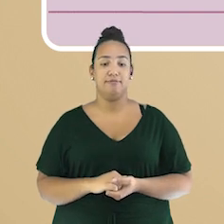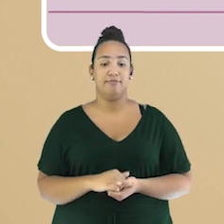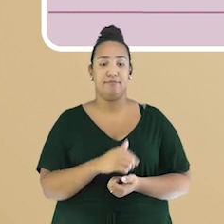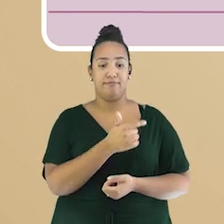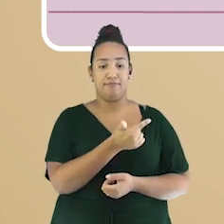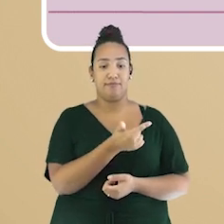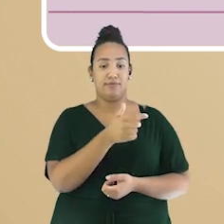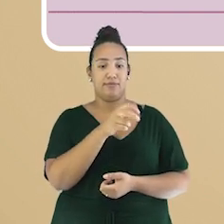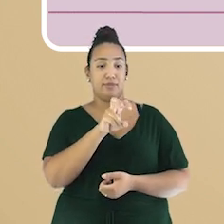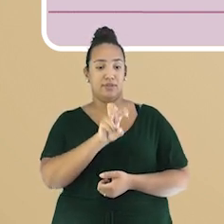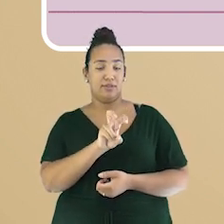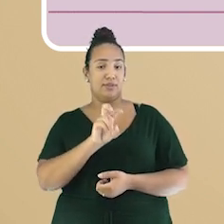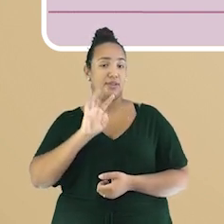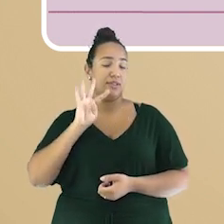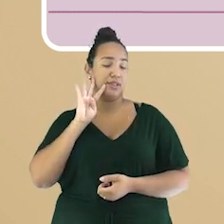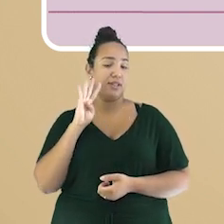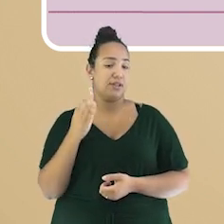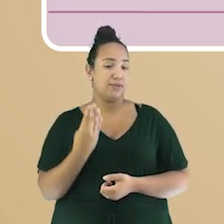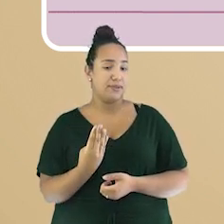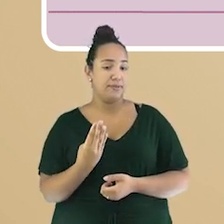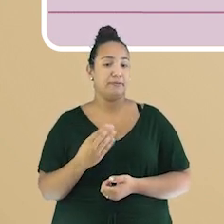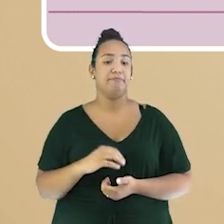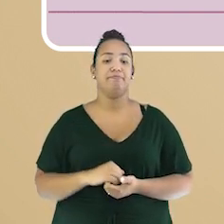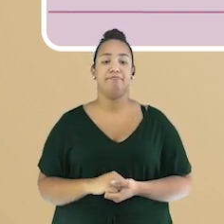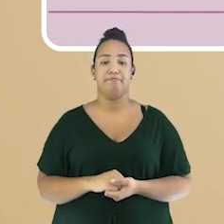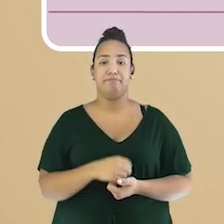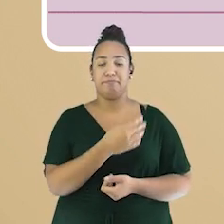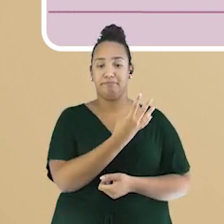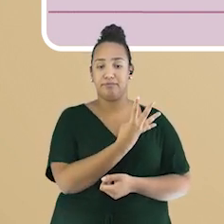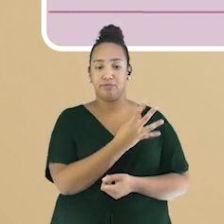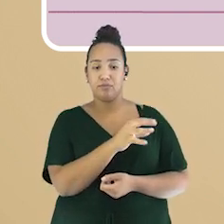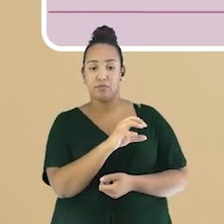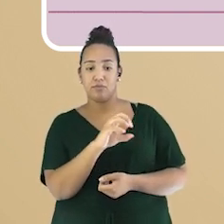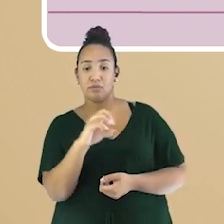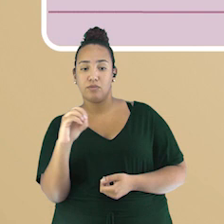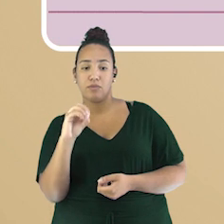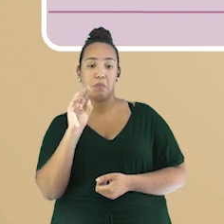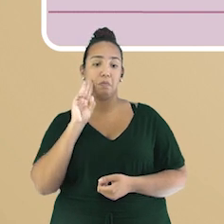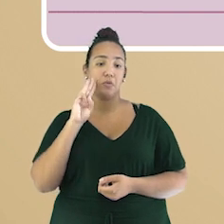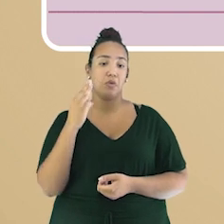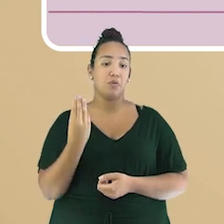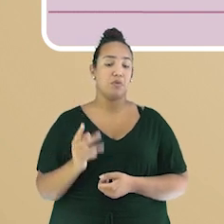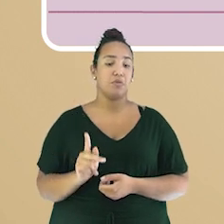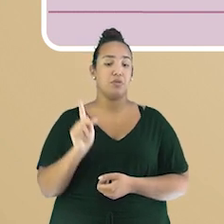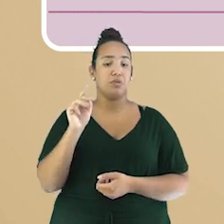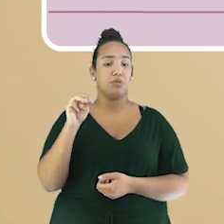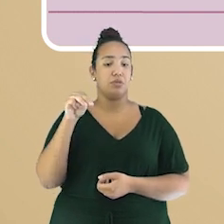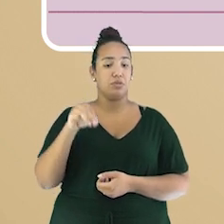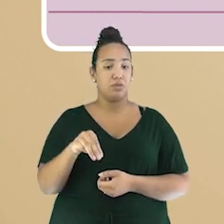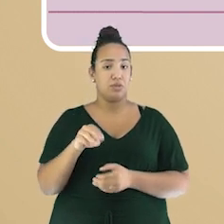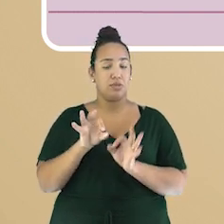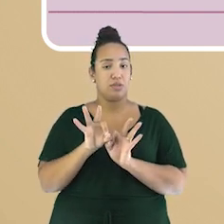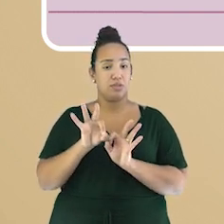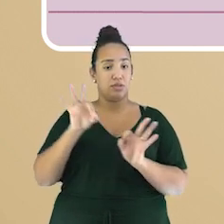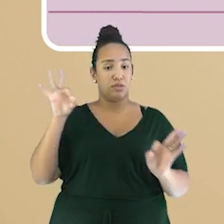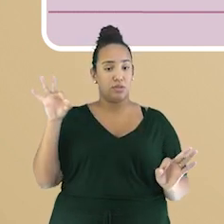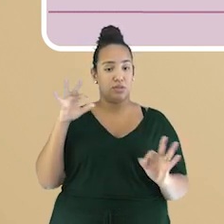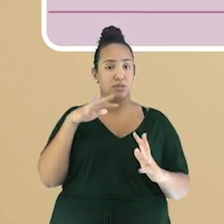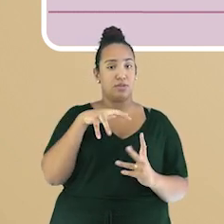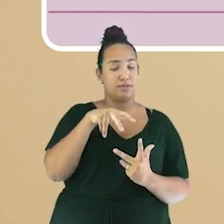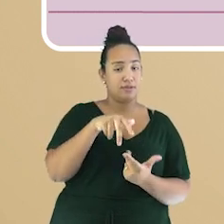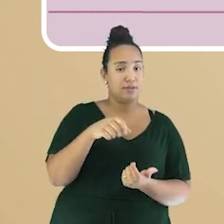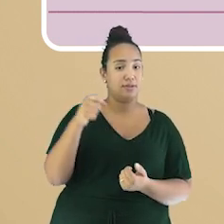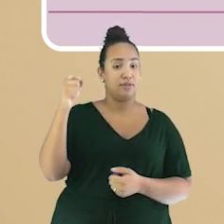de glóbulos vermelhos no adulto, 400 milhões de quilômetros de distância entre a Terra